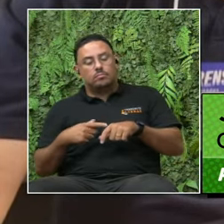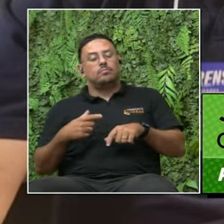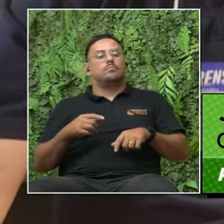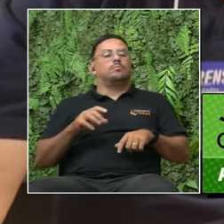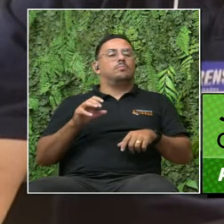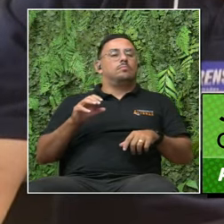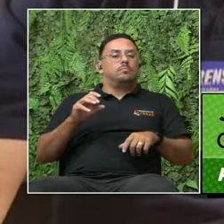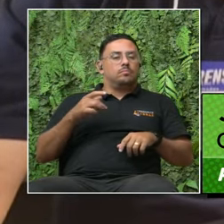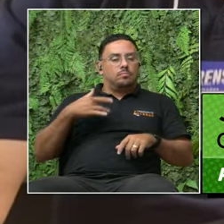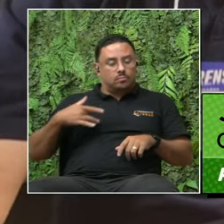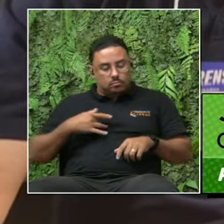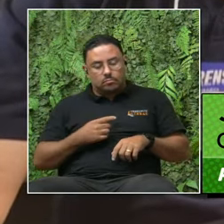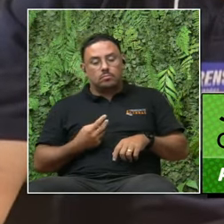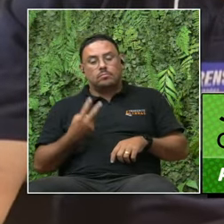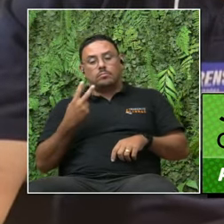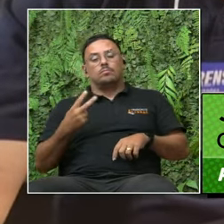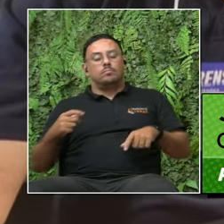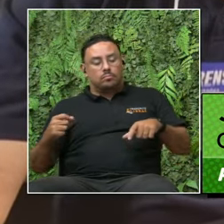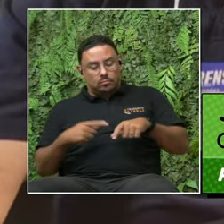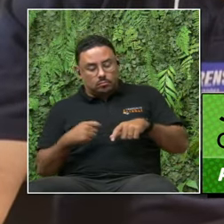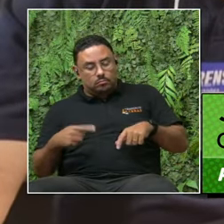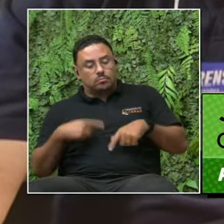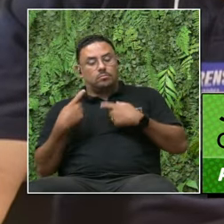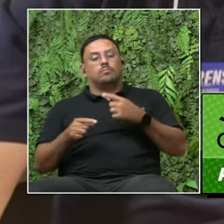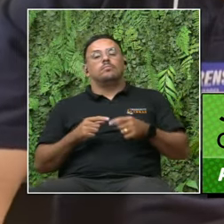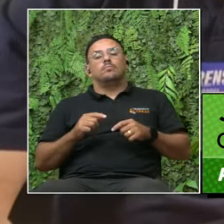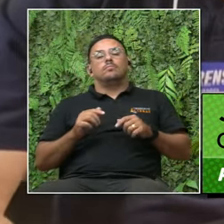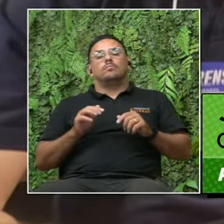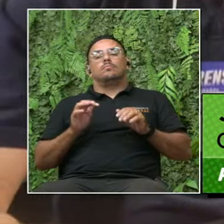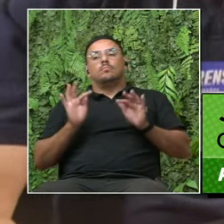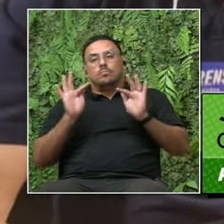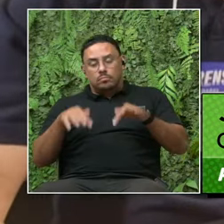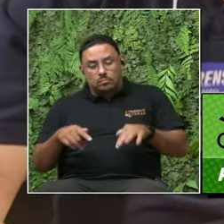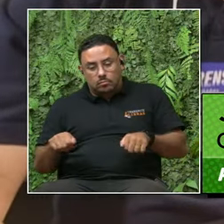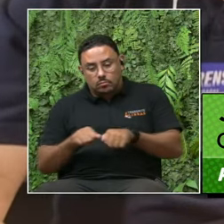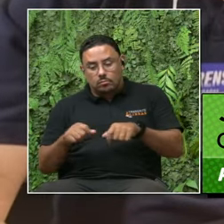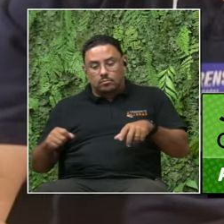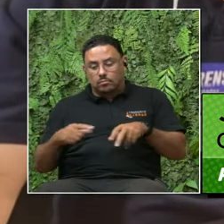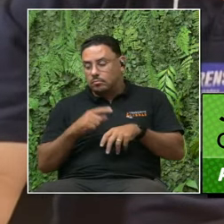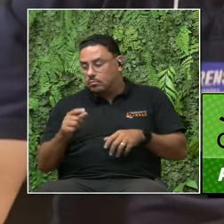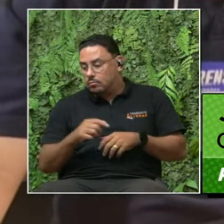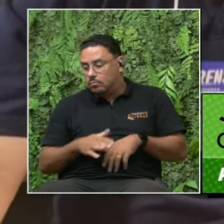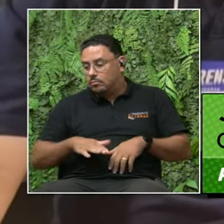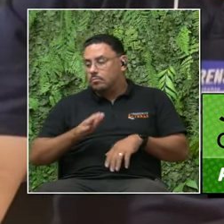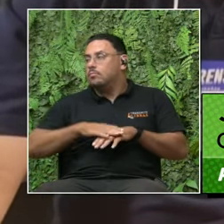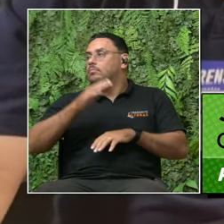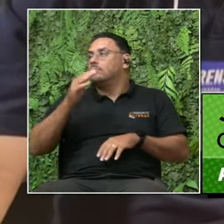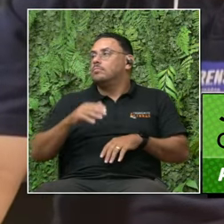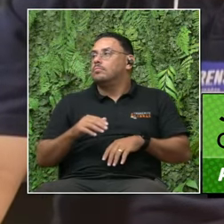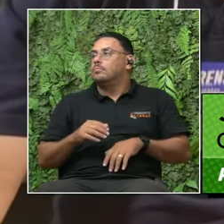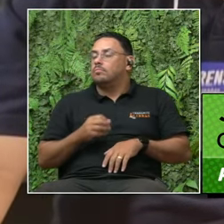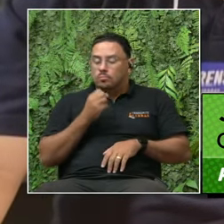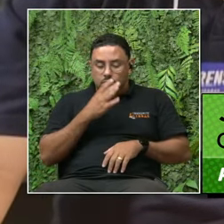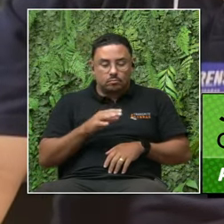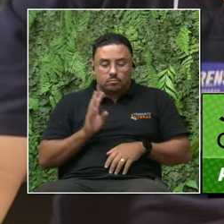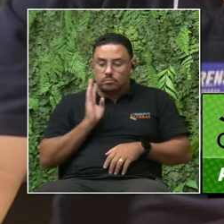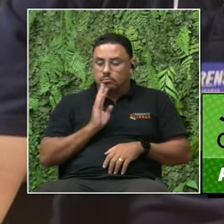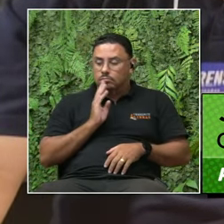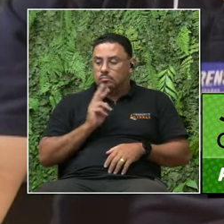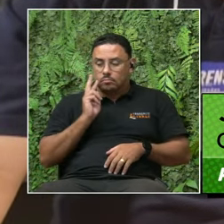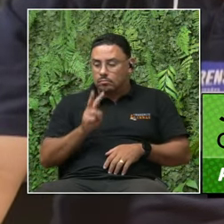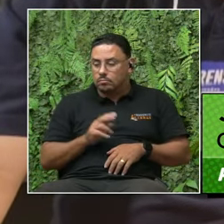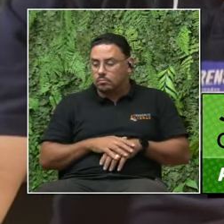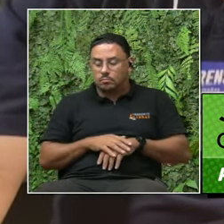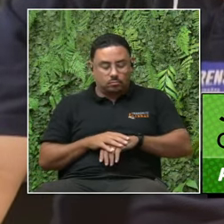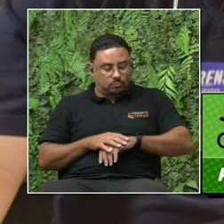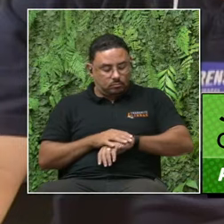com gol do Cruzeiro com os dois gols do Atlético e aí nos acréscimos Atlético matando cara muito mais interessante muito mais legal do